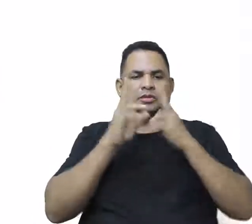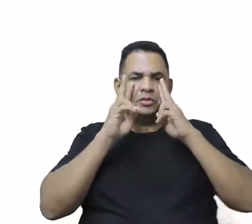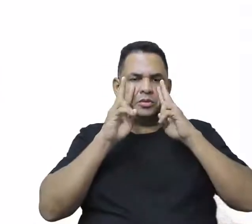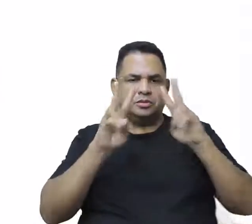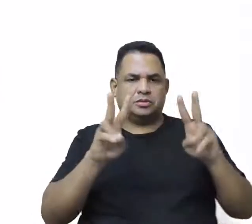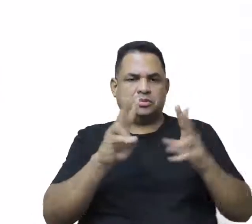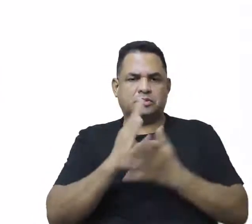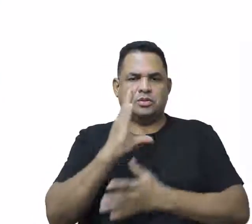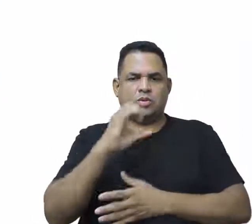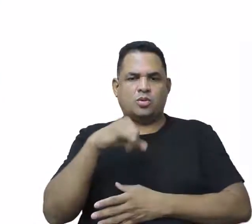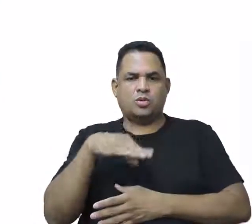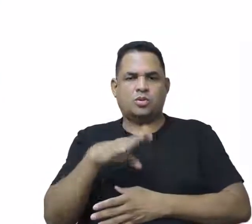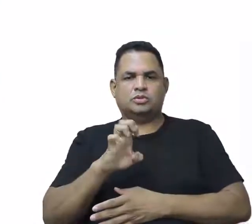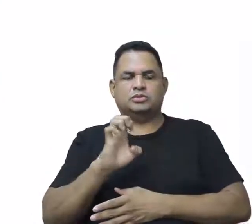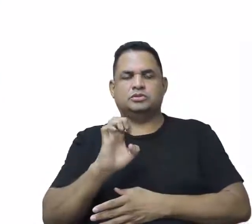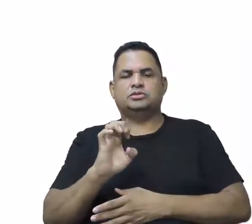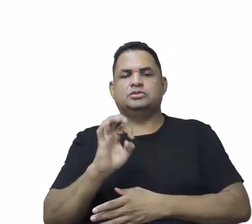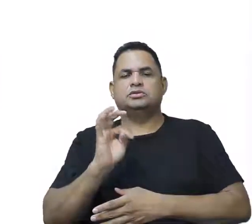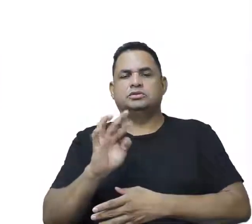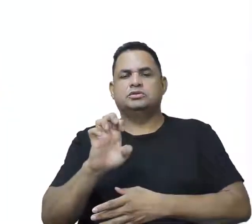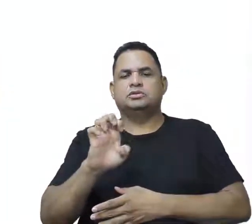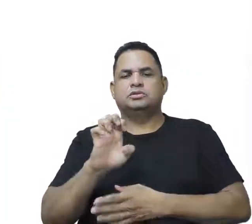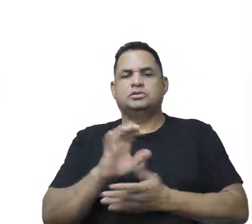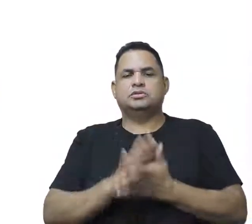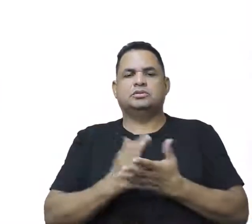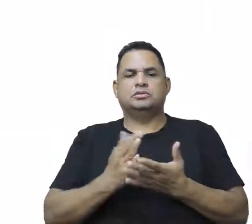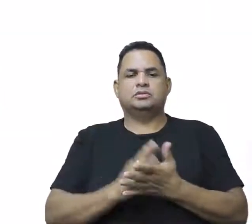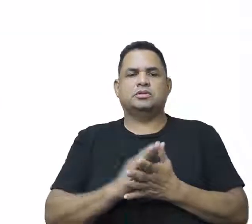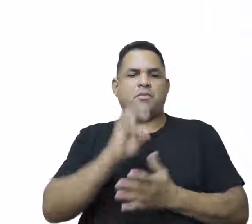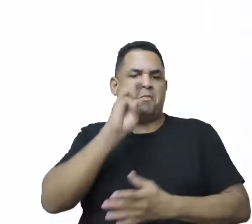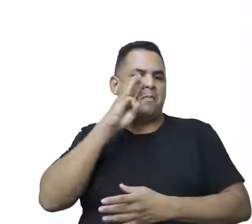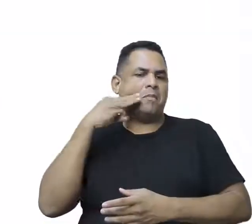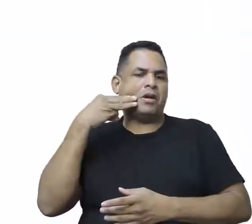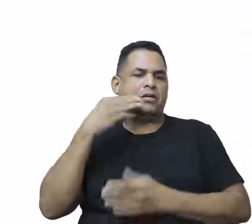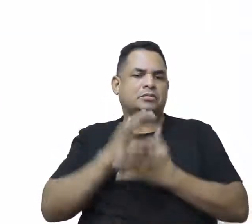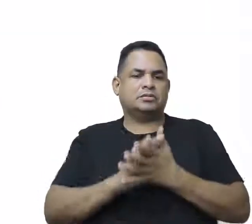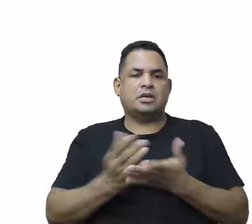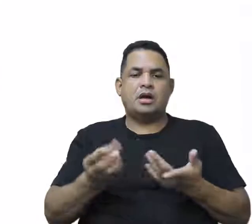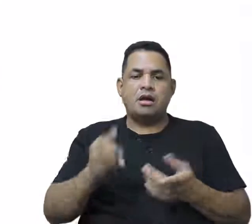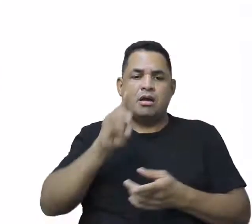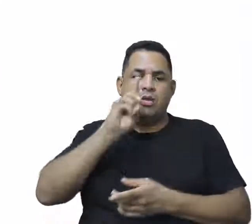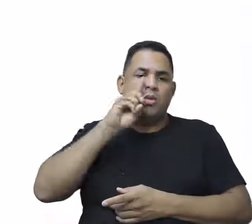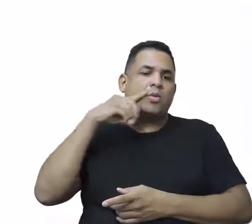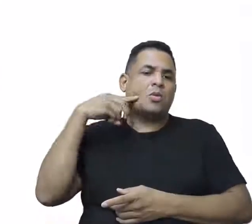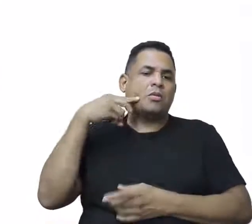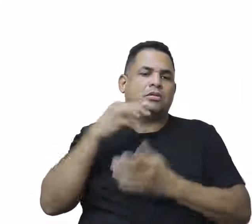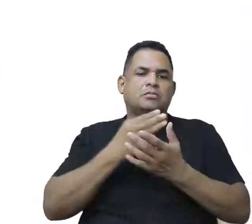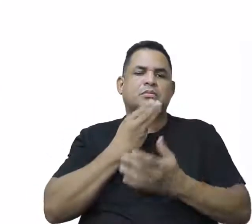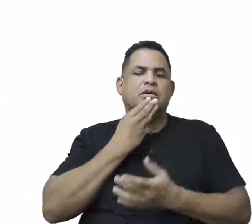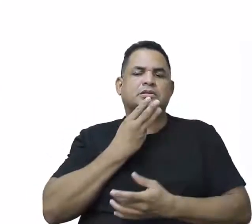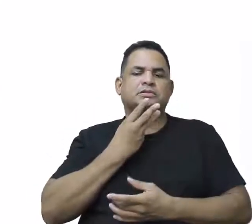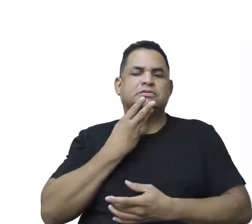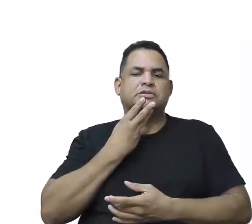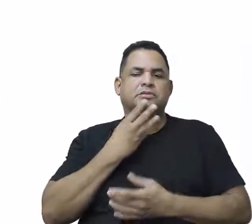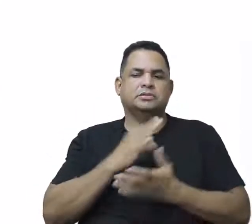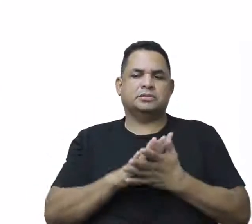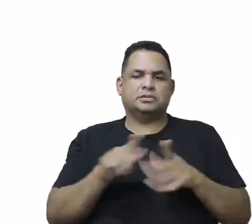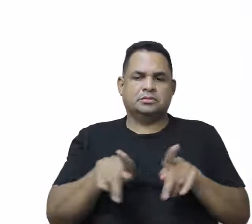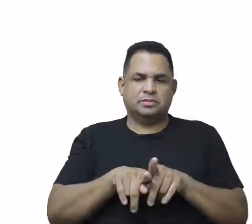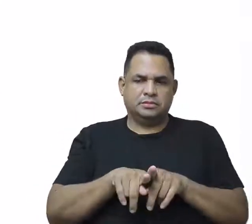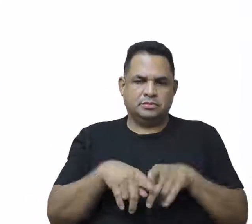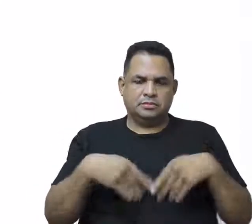do Comte, Augusto Comte, do Karl Marx, do Émile Durkheim e do Max Weber, tá